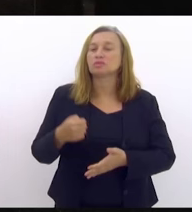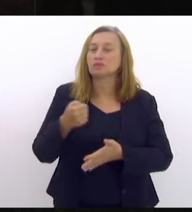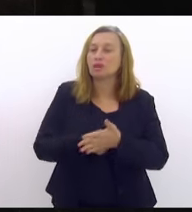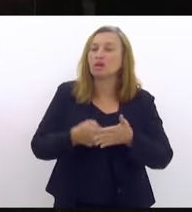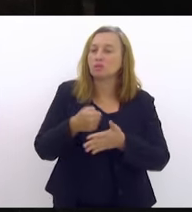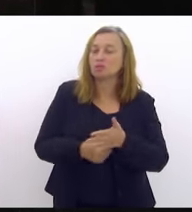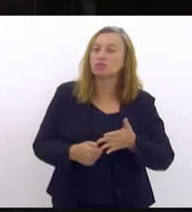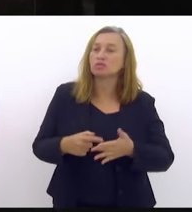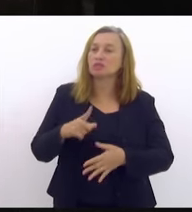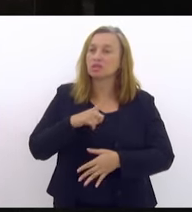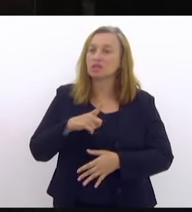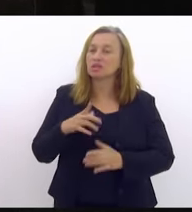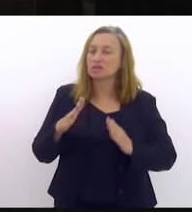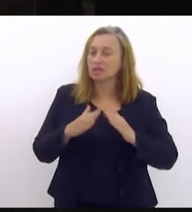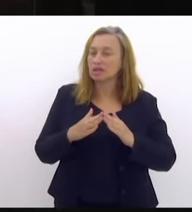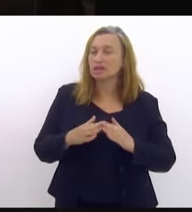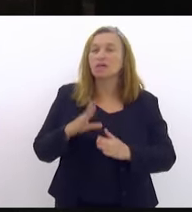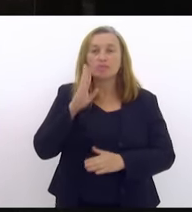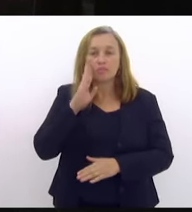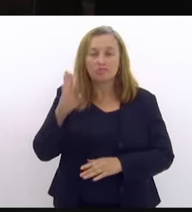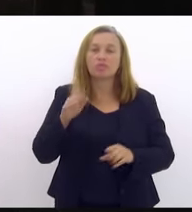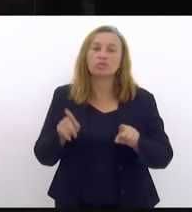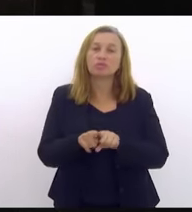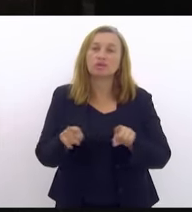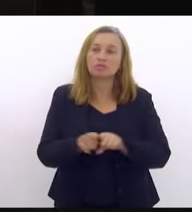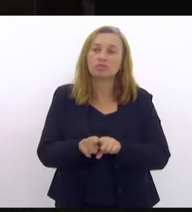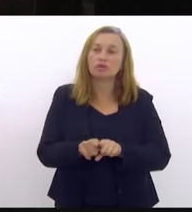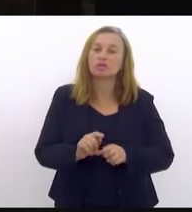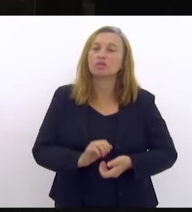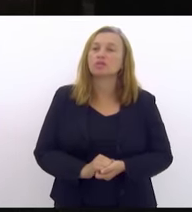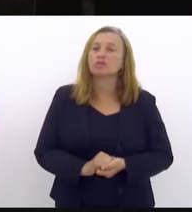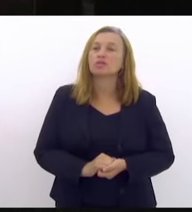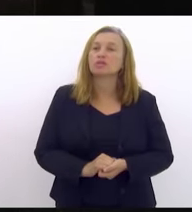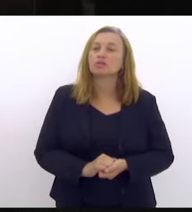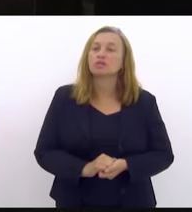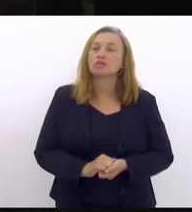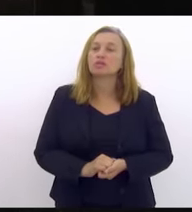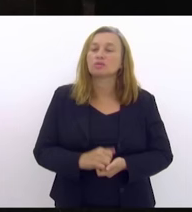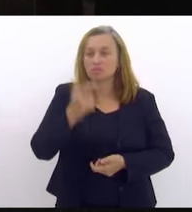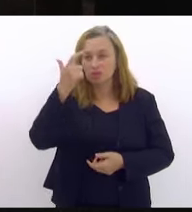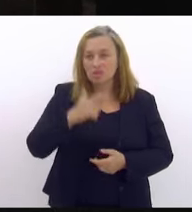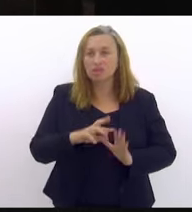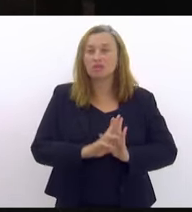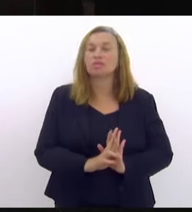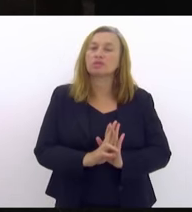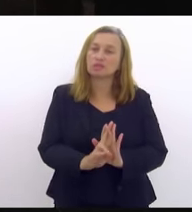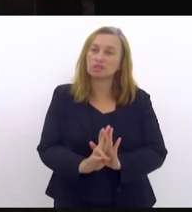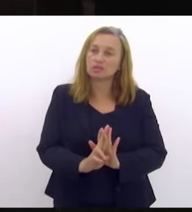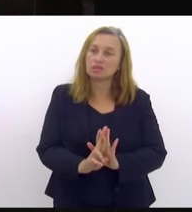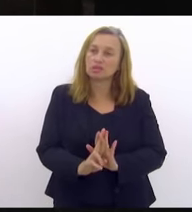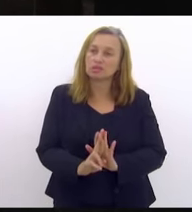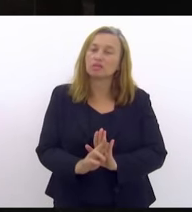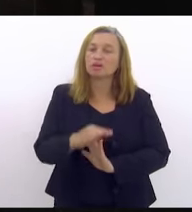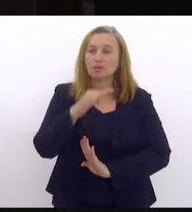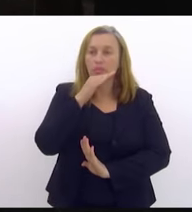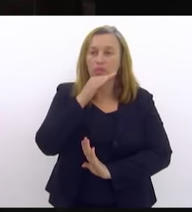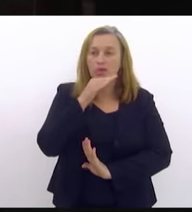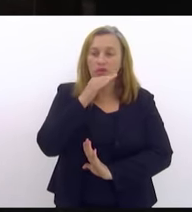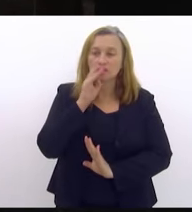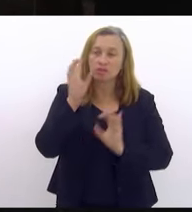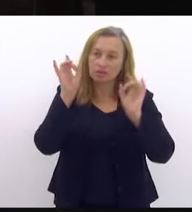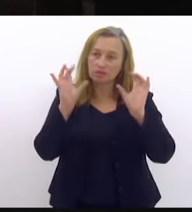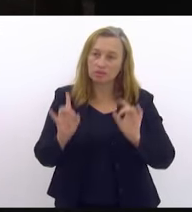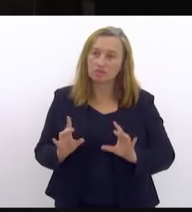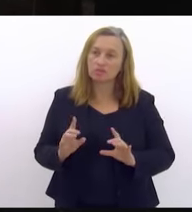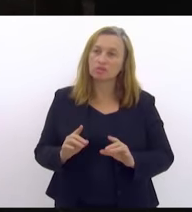nessa casa, e principalmente também por ser tão representativo para Mangaratiba e especial